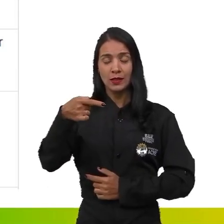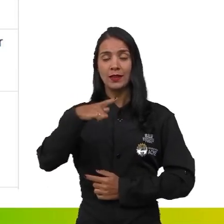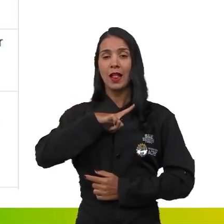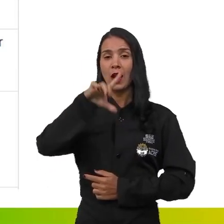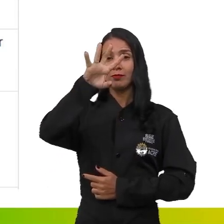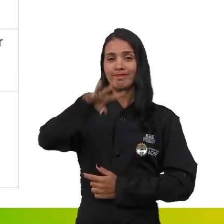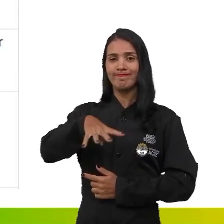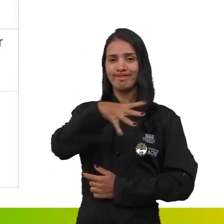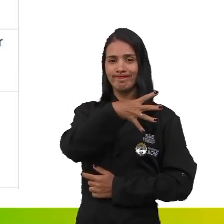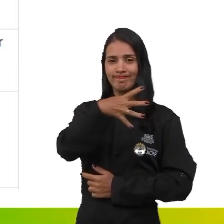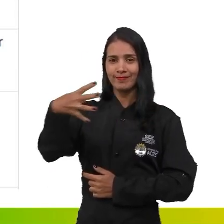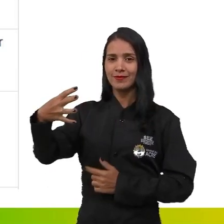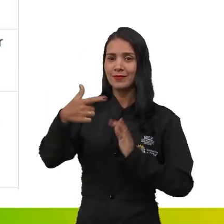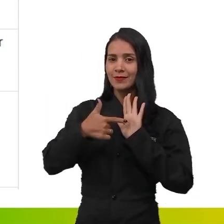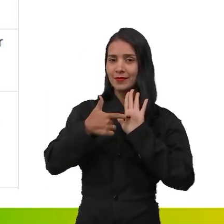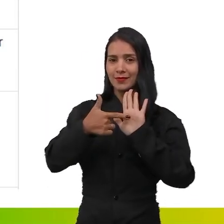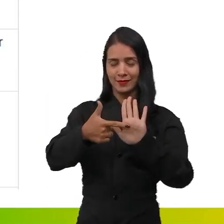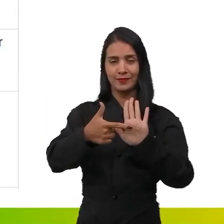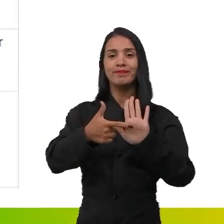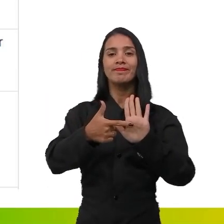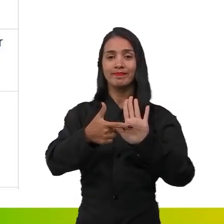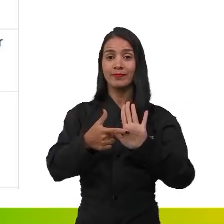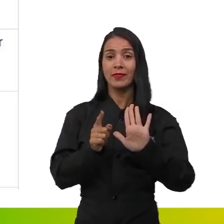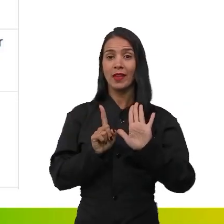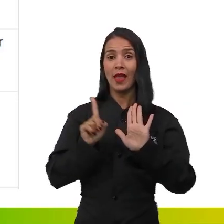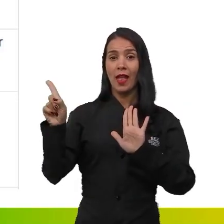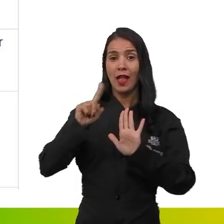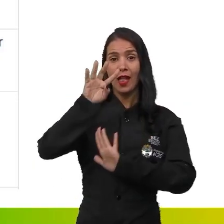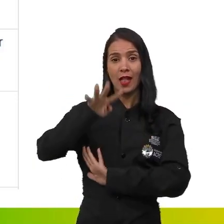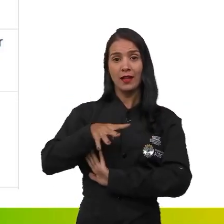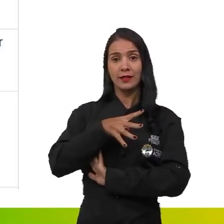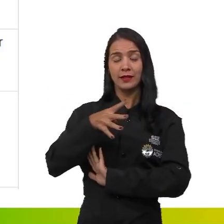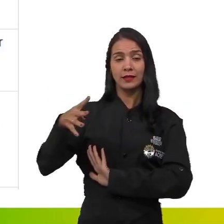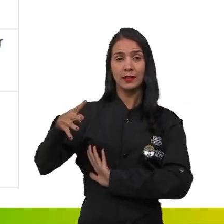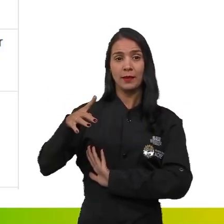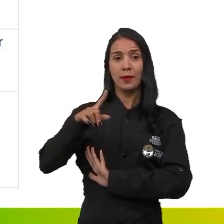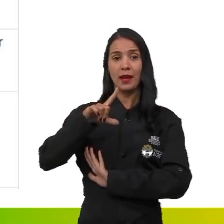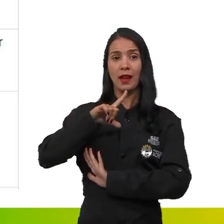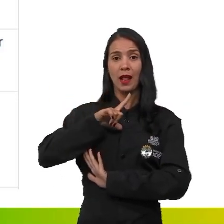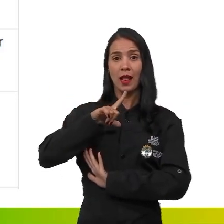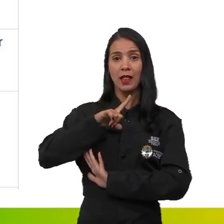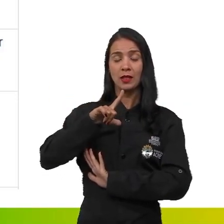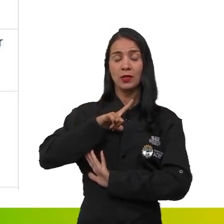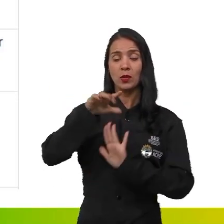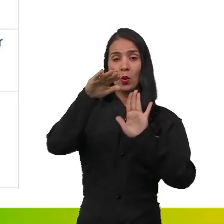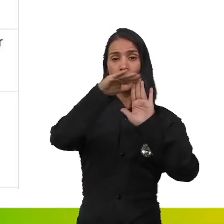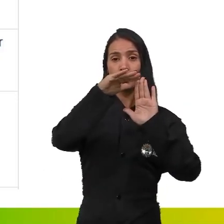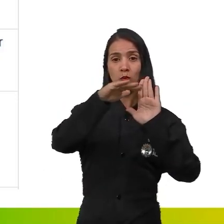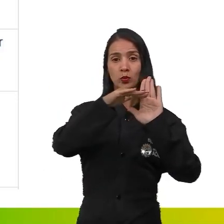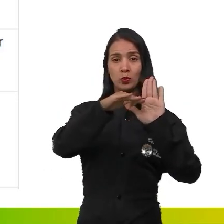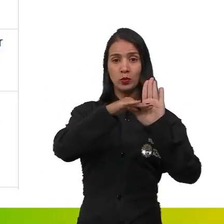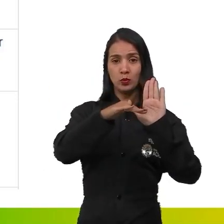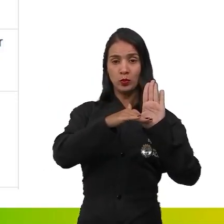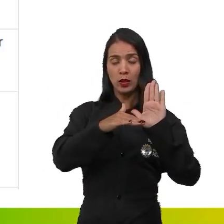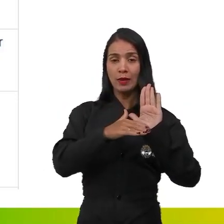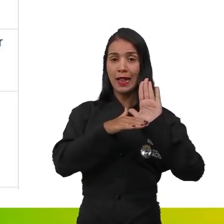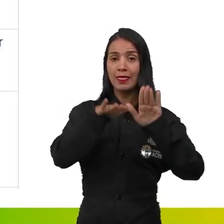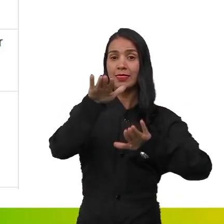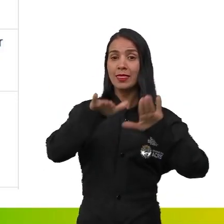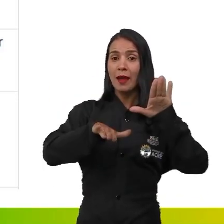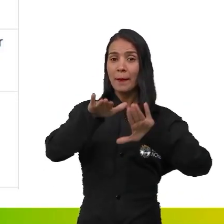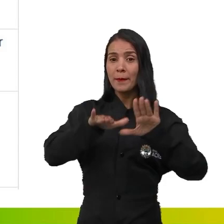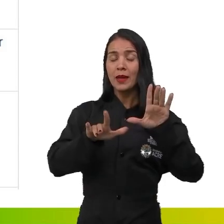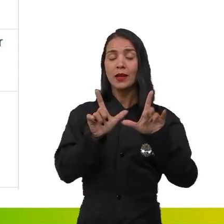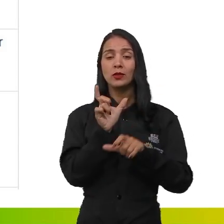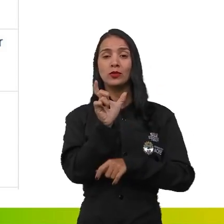aqui para vocês a classificação de elemento aí, do elemento coesivo. Então, dependendo dos elementos,